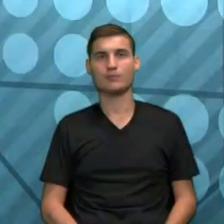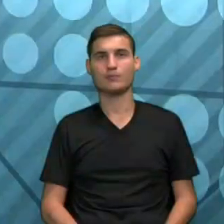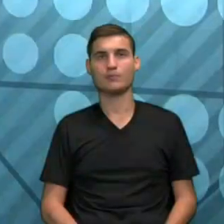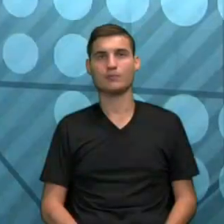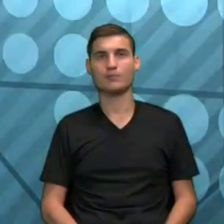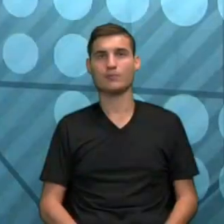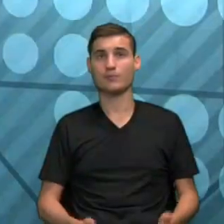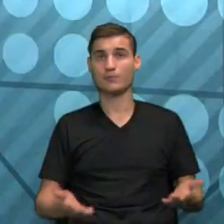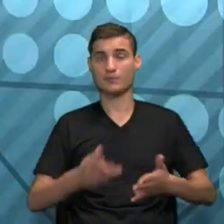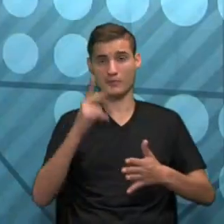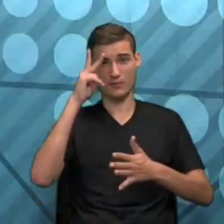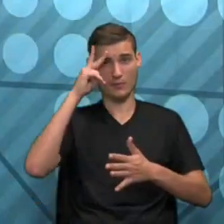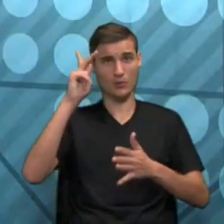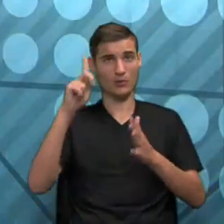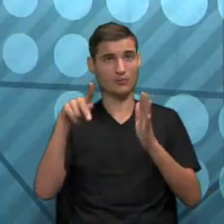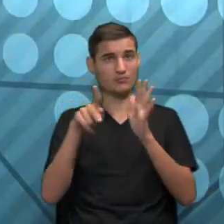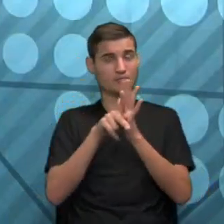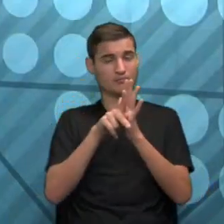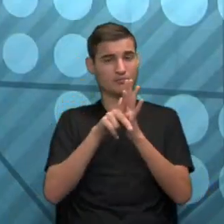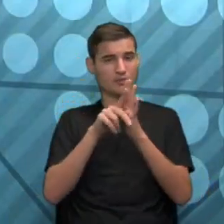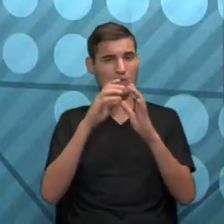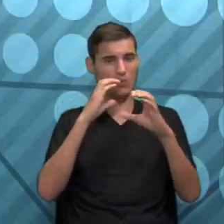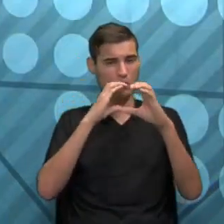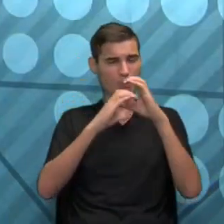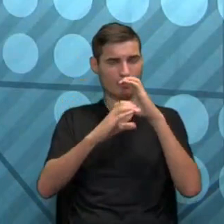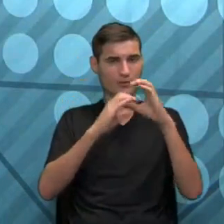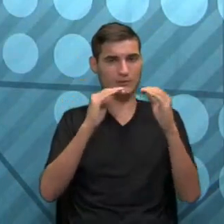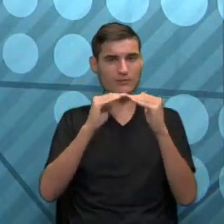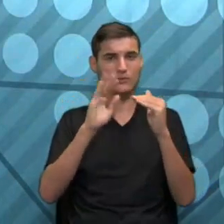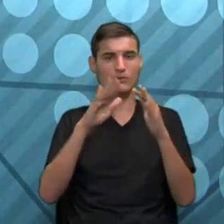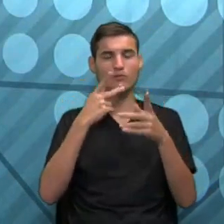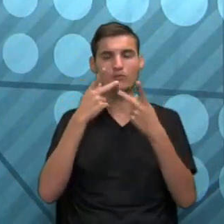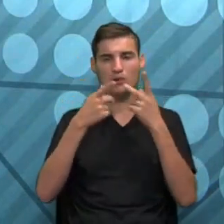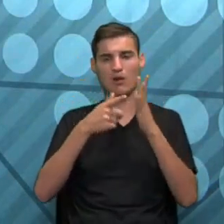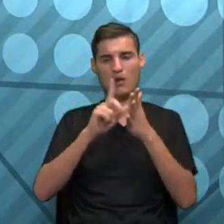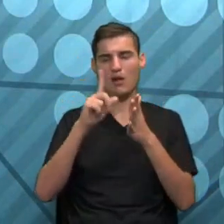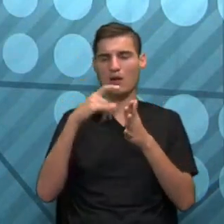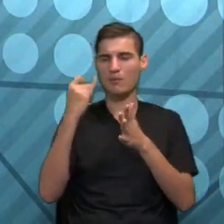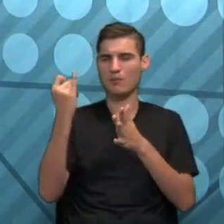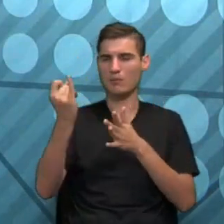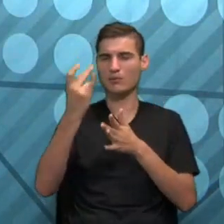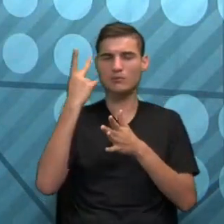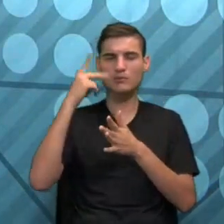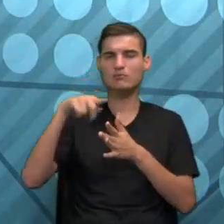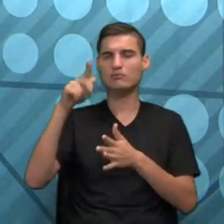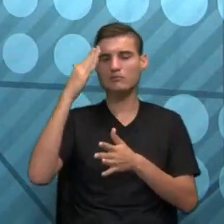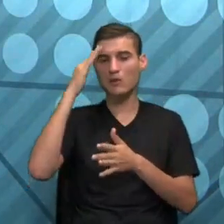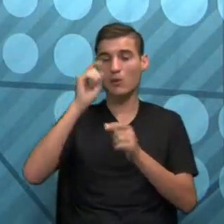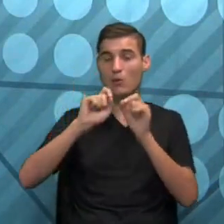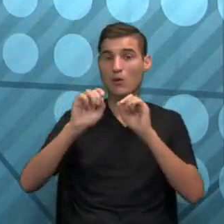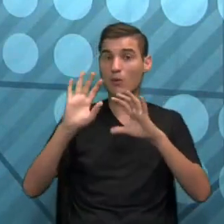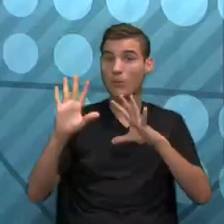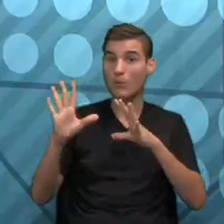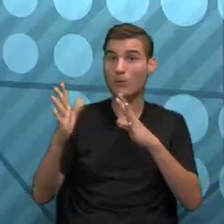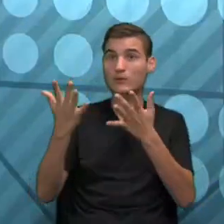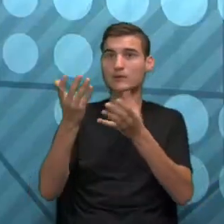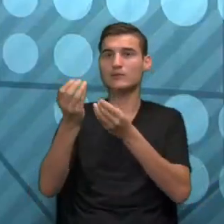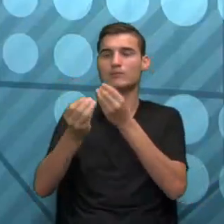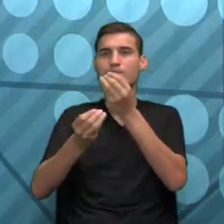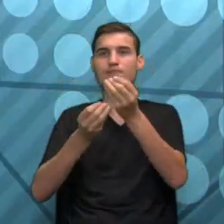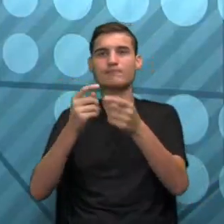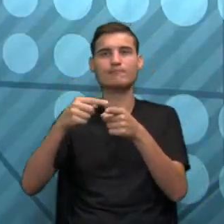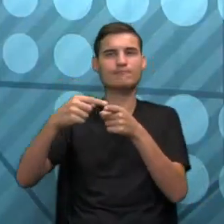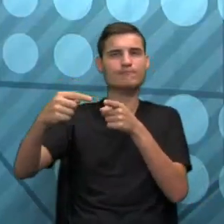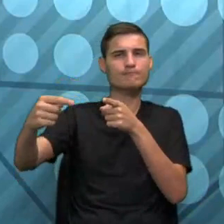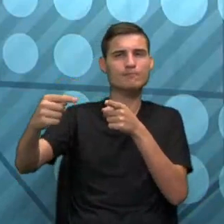Então, o histórico das telecomunicações, como eu já disse para você, é muito importante para a gente entender o que aconteceu ao longo da